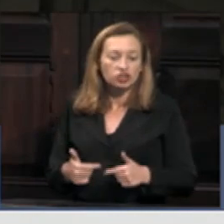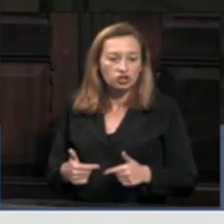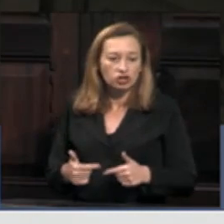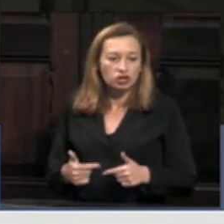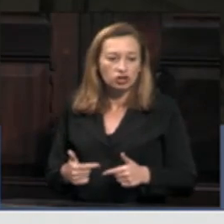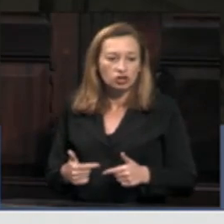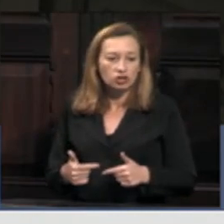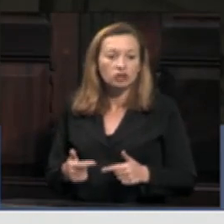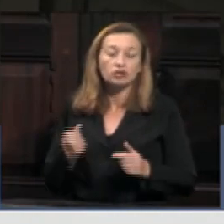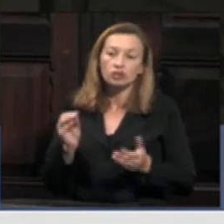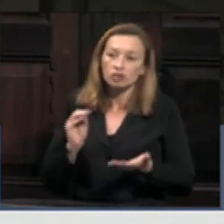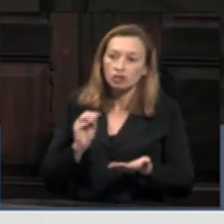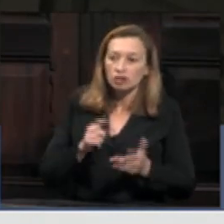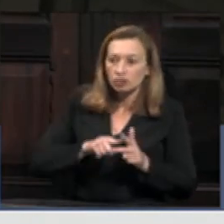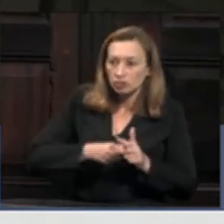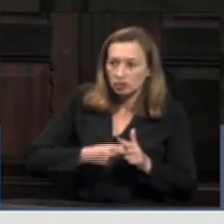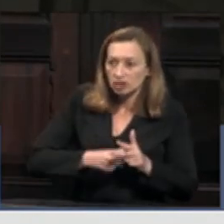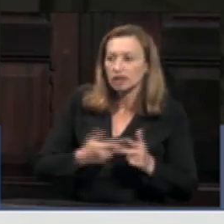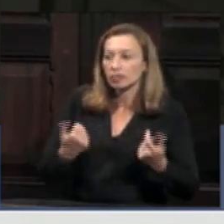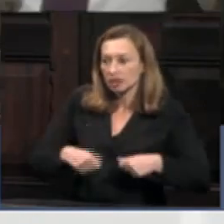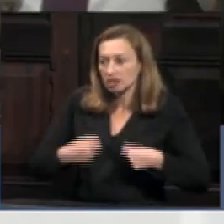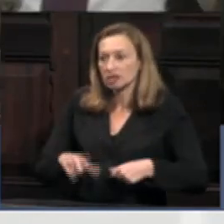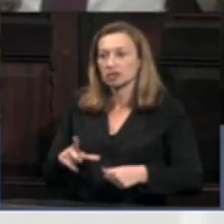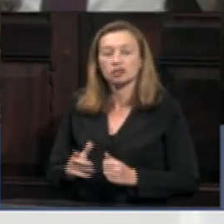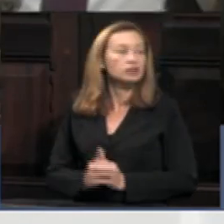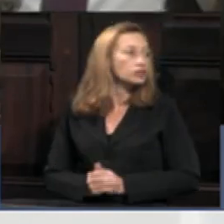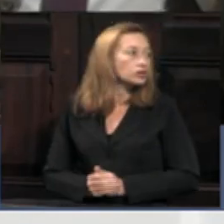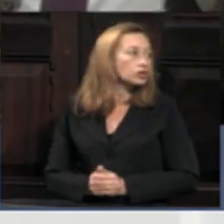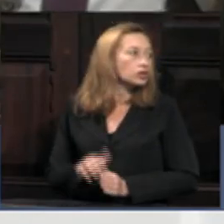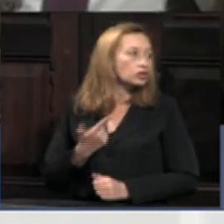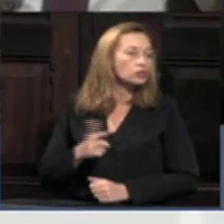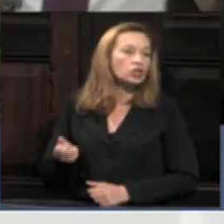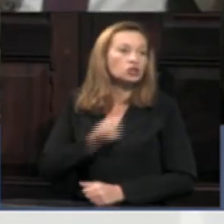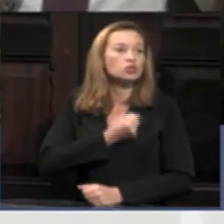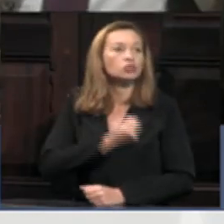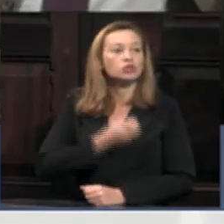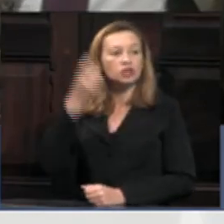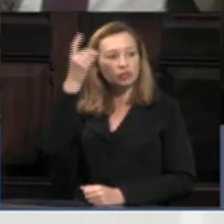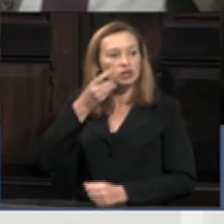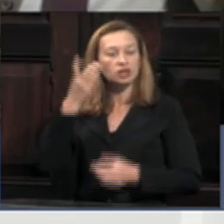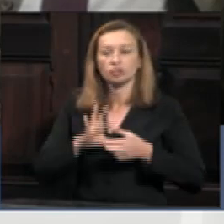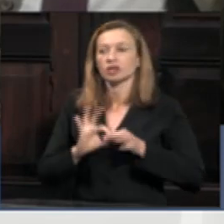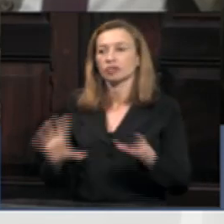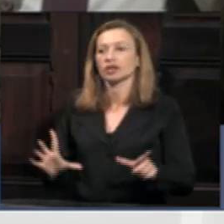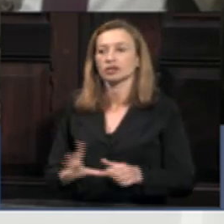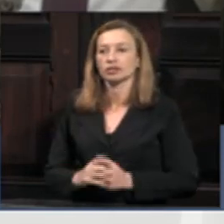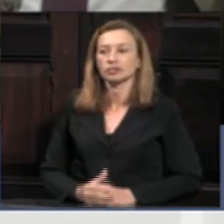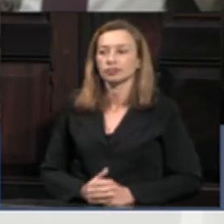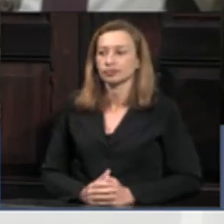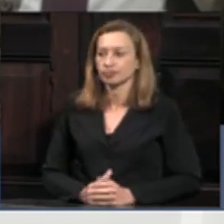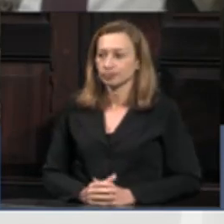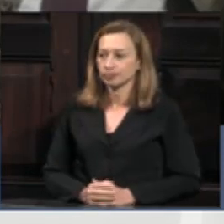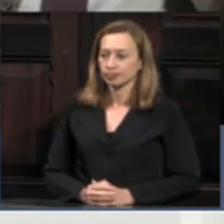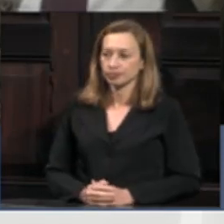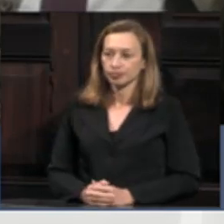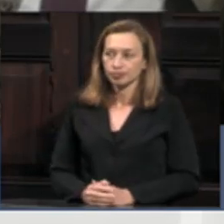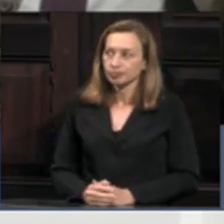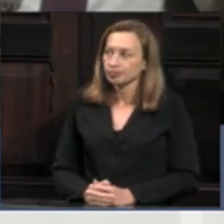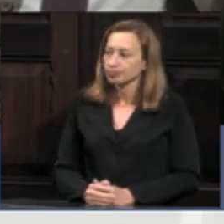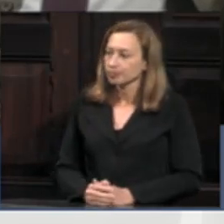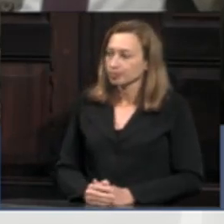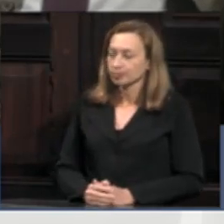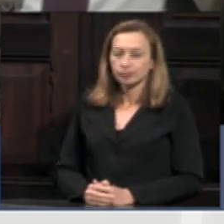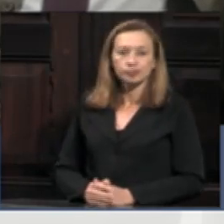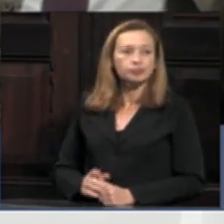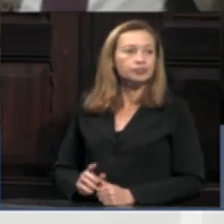pela manutenção do veto. Não havendo quórum para votação,